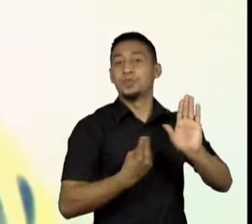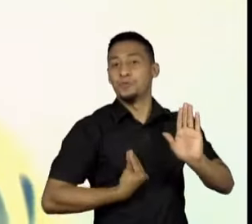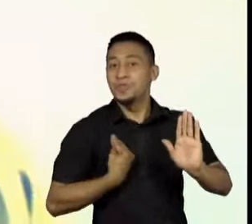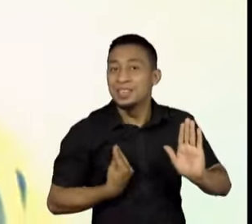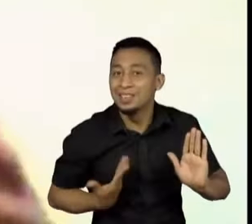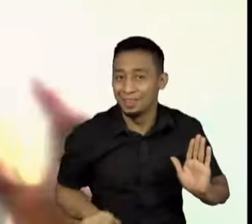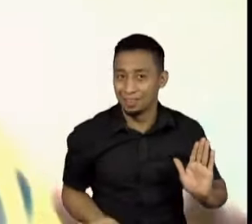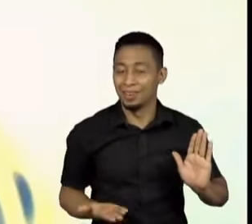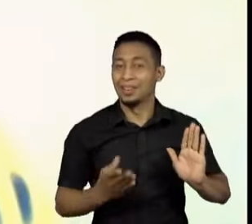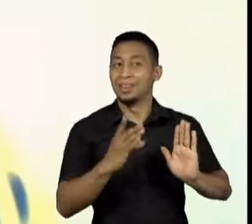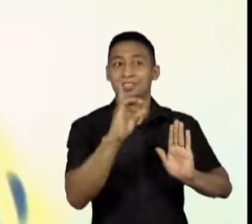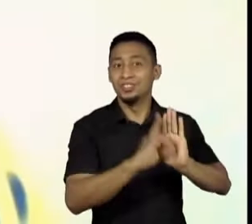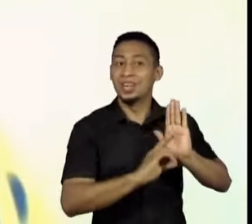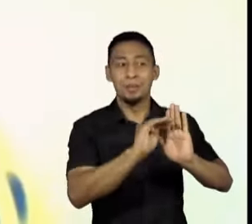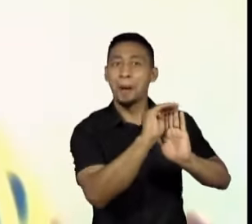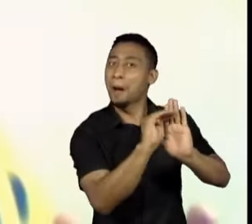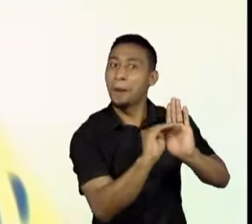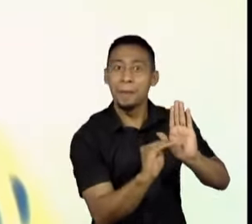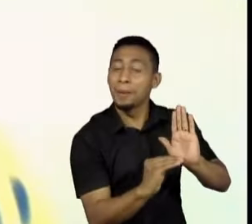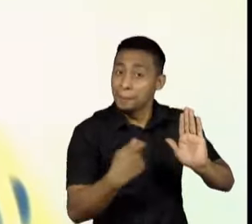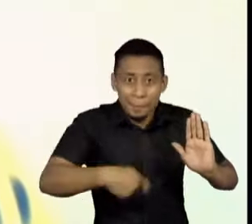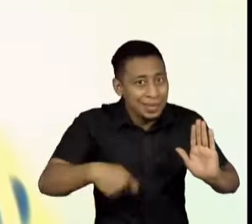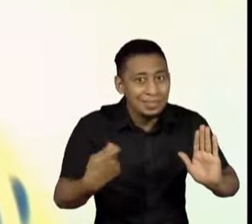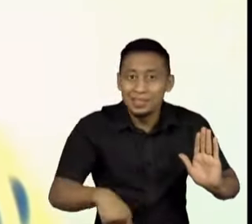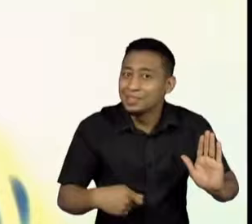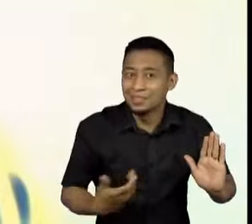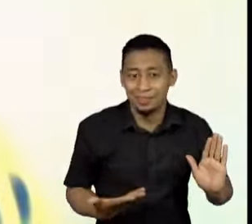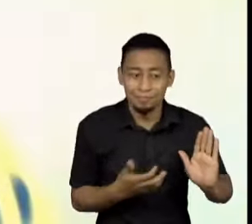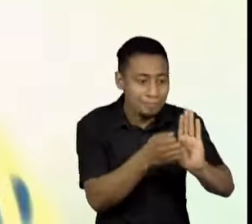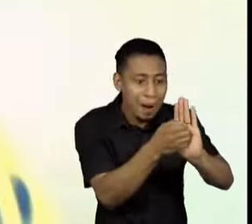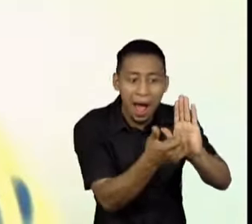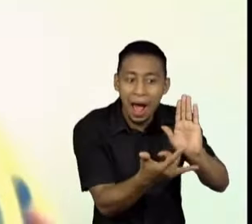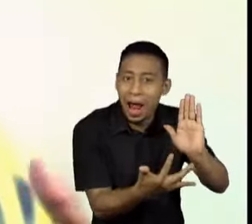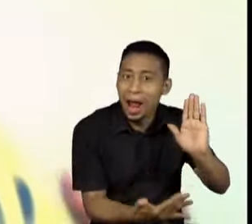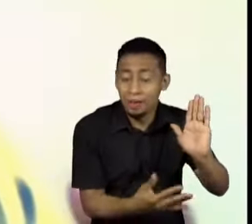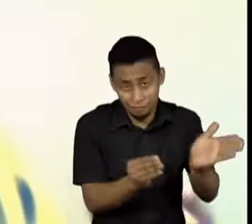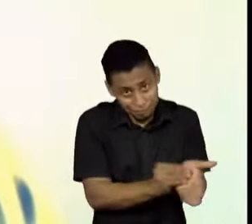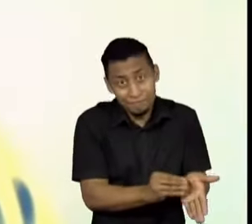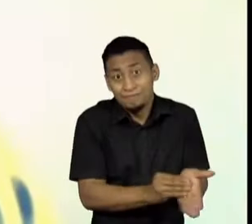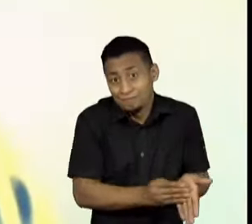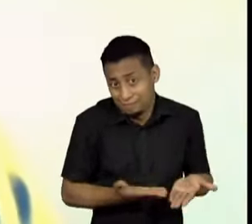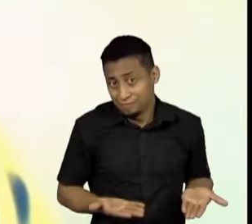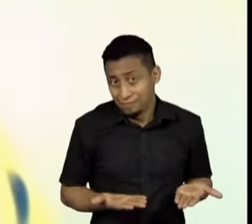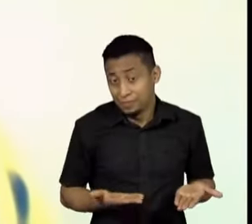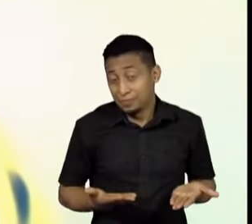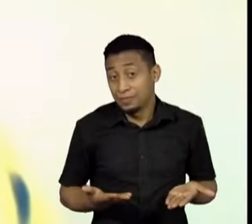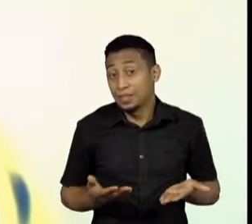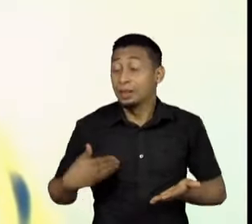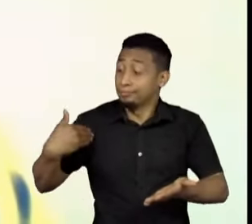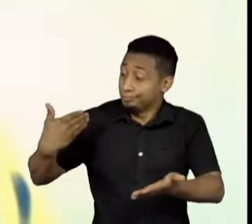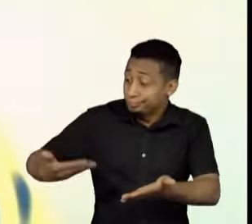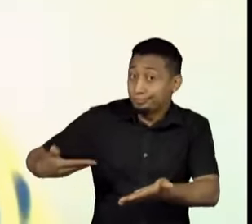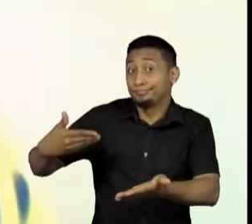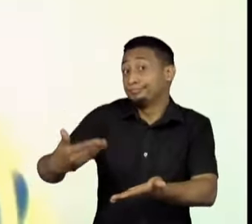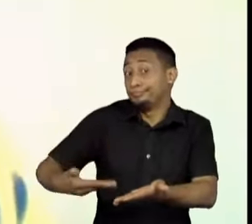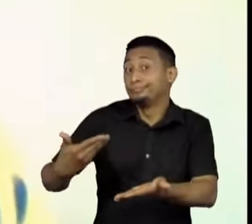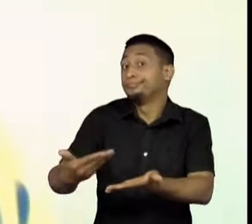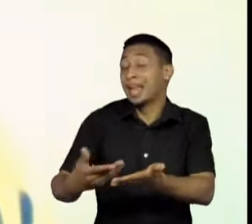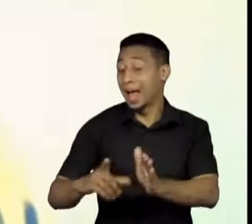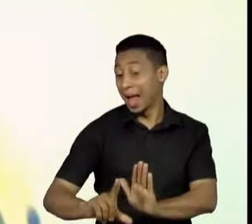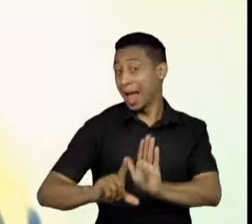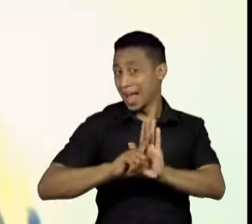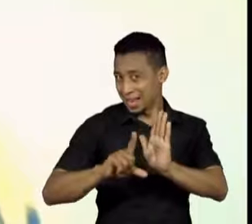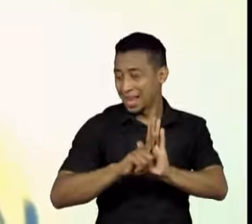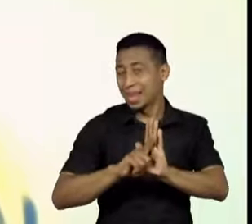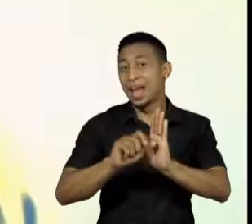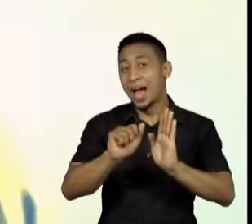realmente uma amplitude de possibilidades muito grande. Então, até que ponto a Lei Áurea